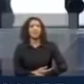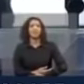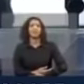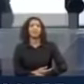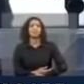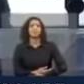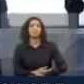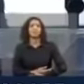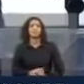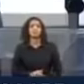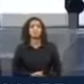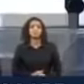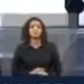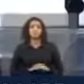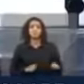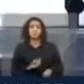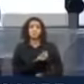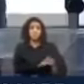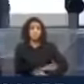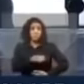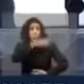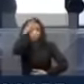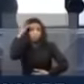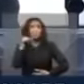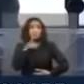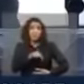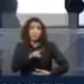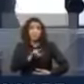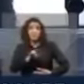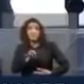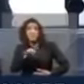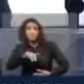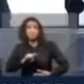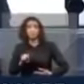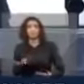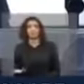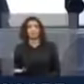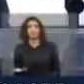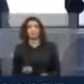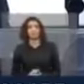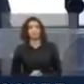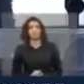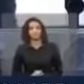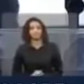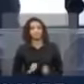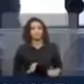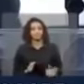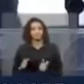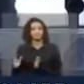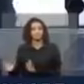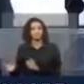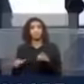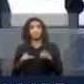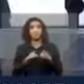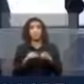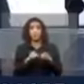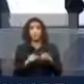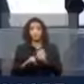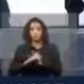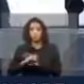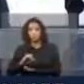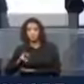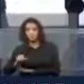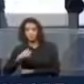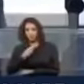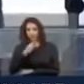ser vivo, inocente e indefeso no ventre da mãe. Quanto ao já citado artigo do Código Civil,